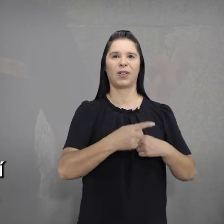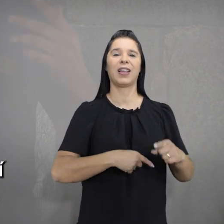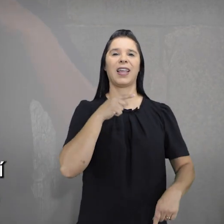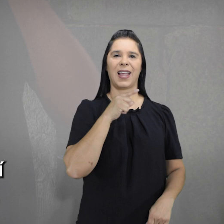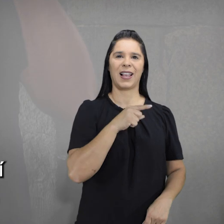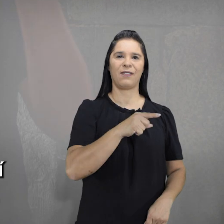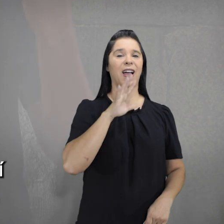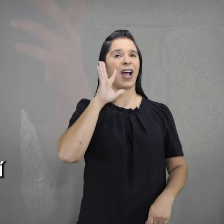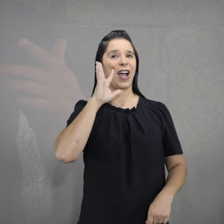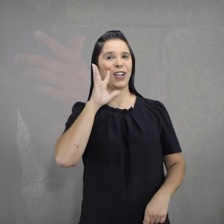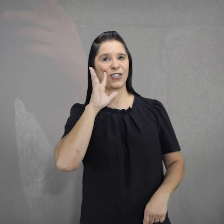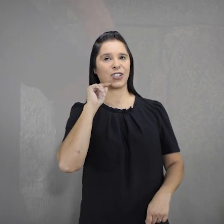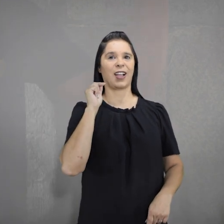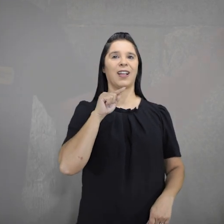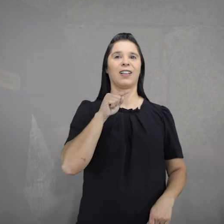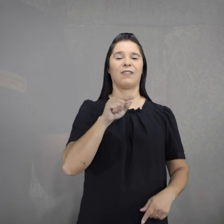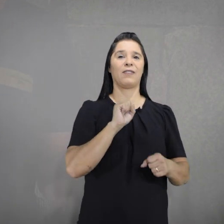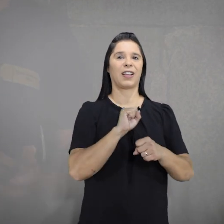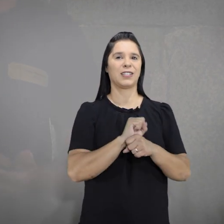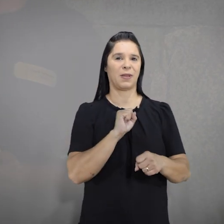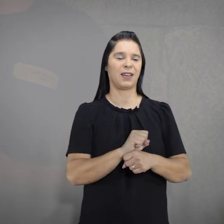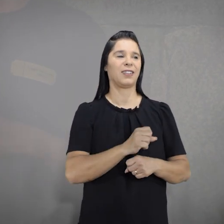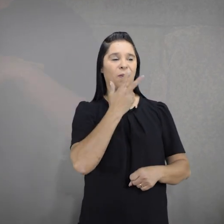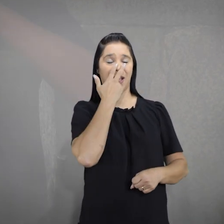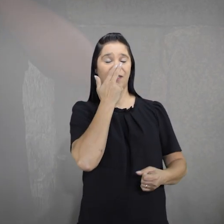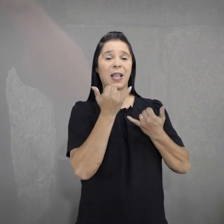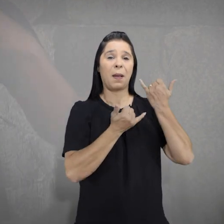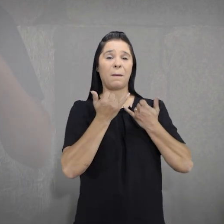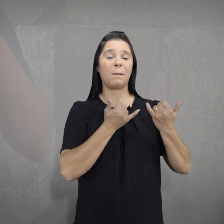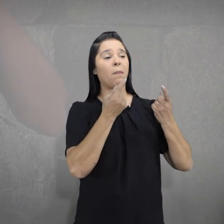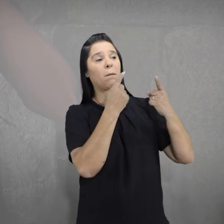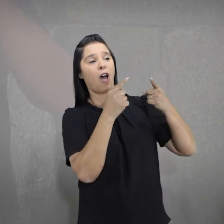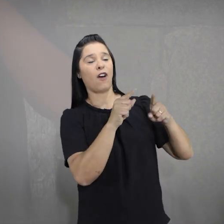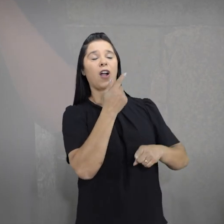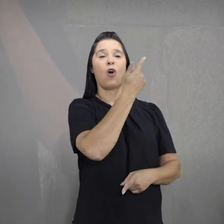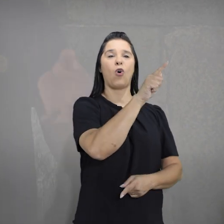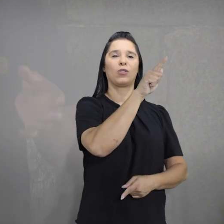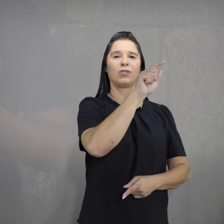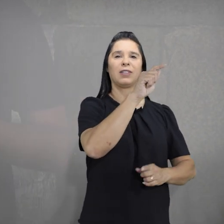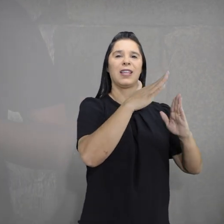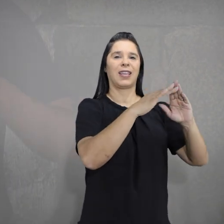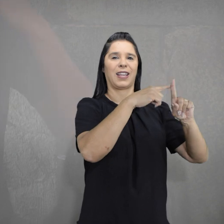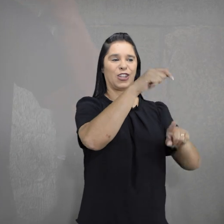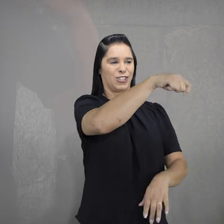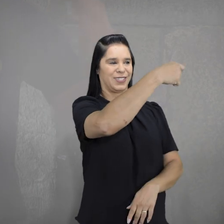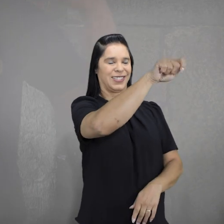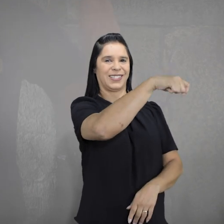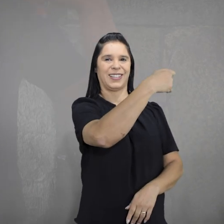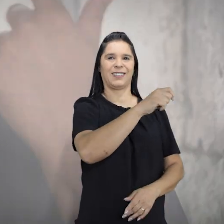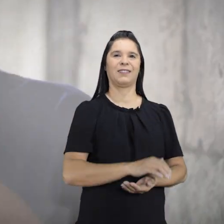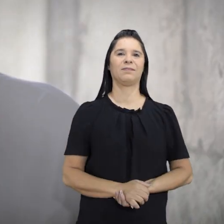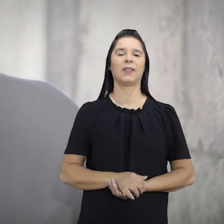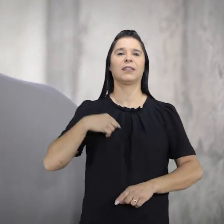ele vai achar que você ainda não dobrou, ele vai ficar lá esperando, né? E é mais ou menos assim. E na hora que os sinos